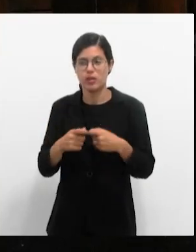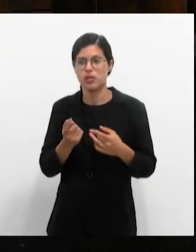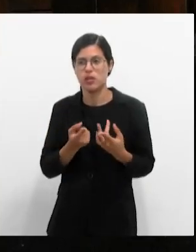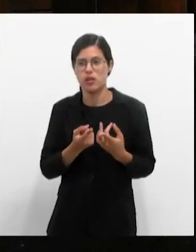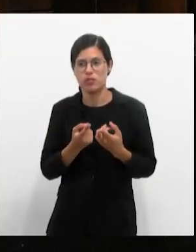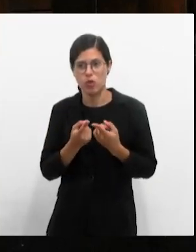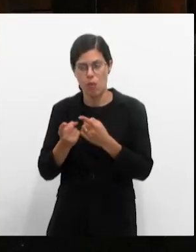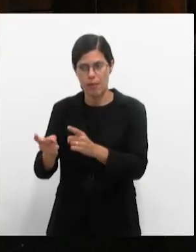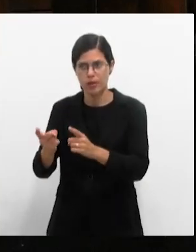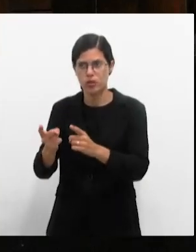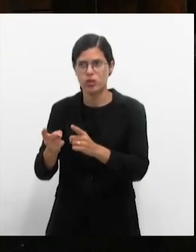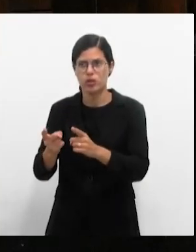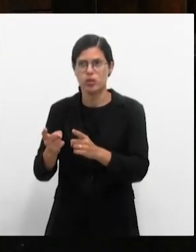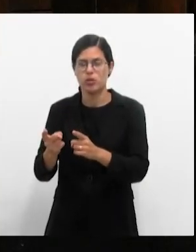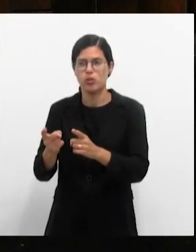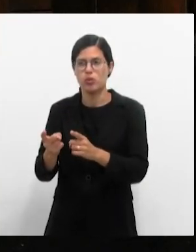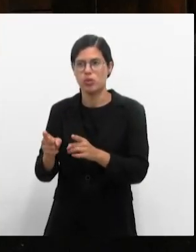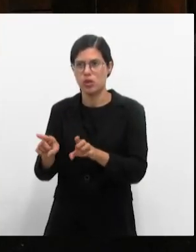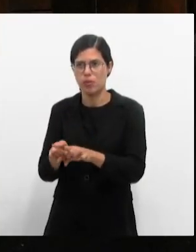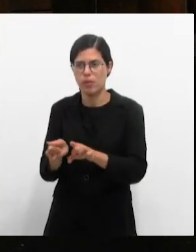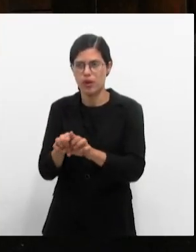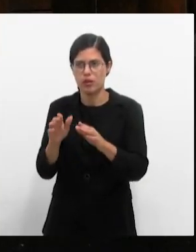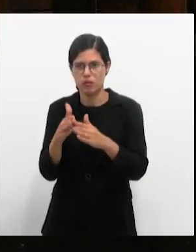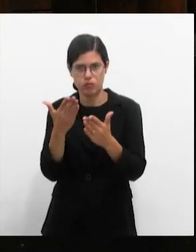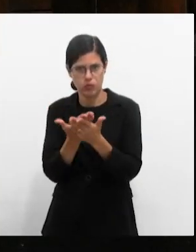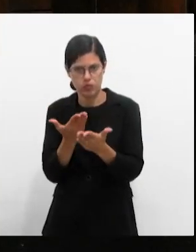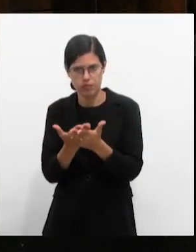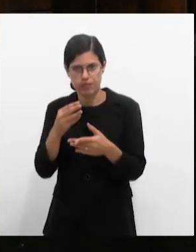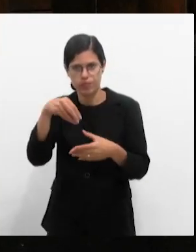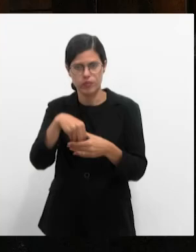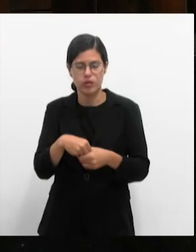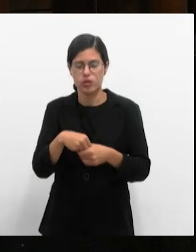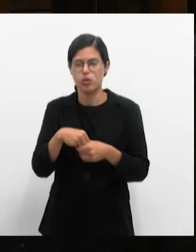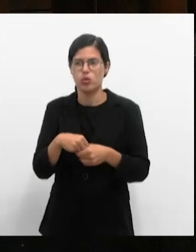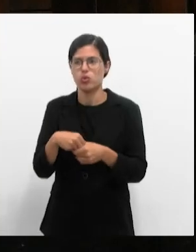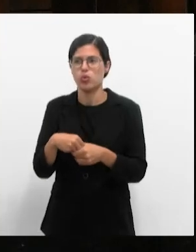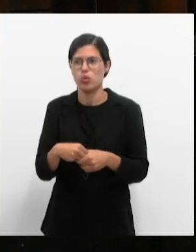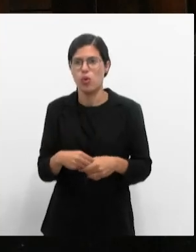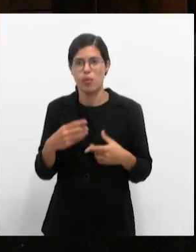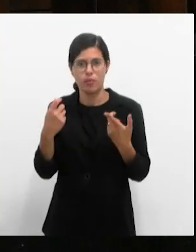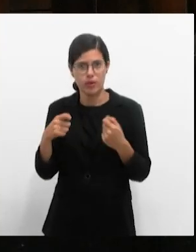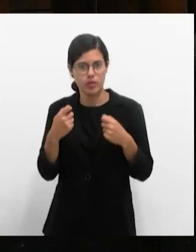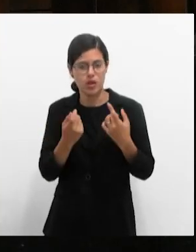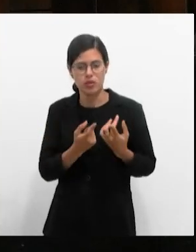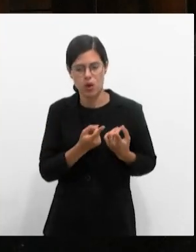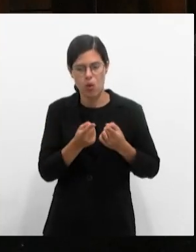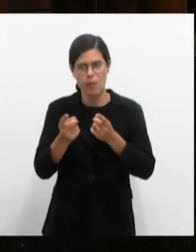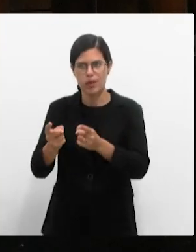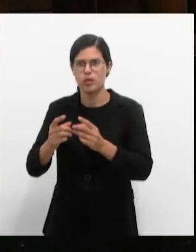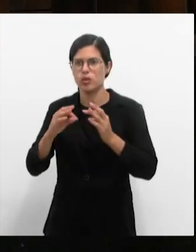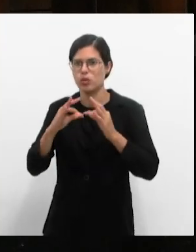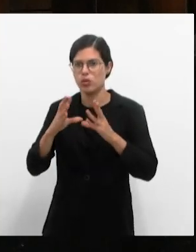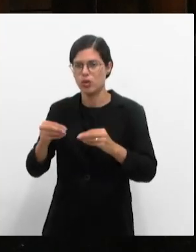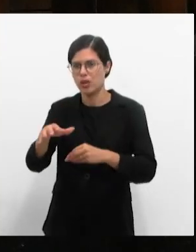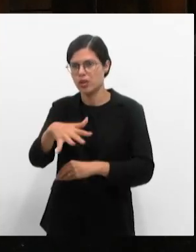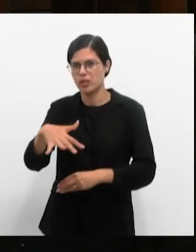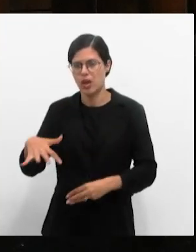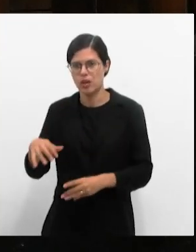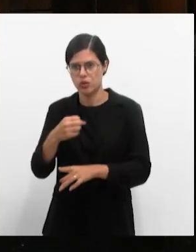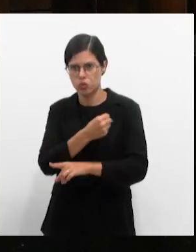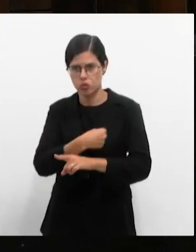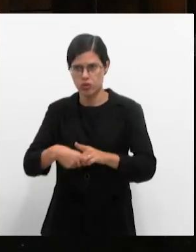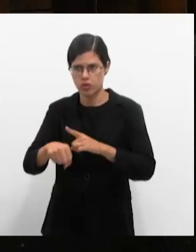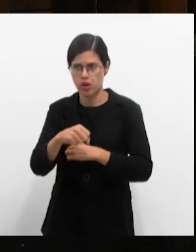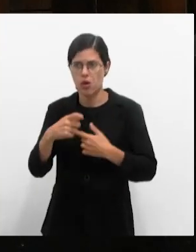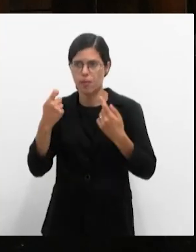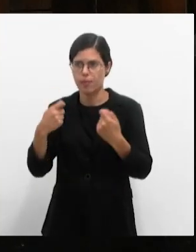combatido dentro do espaço escolar e educacional, que é necessário ser combatido em todas as esferas sociais, que